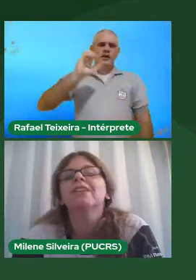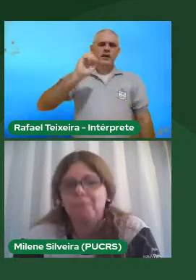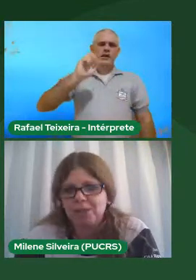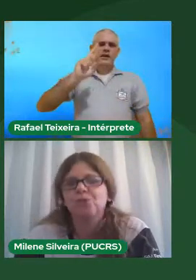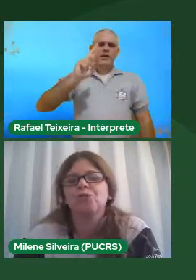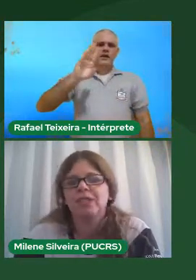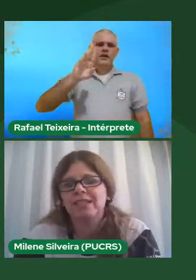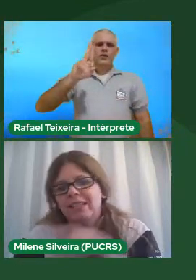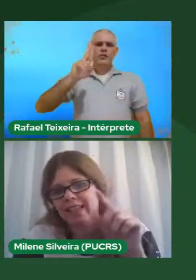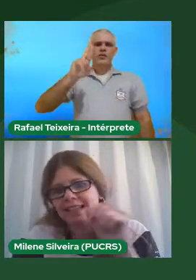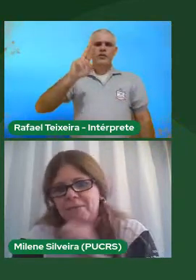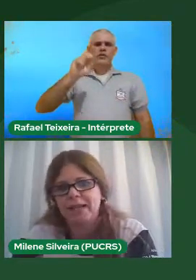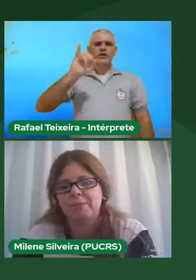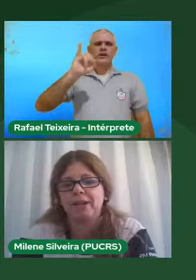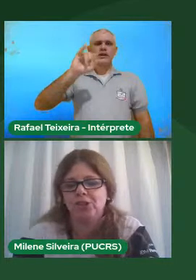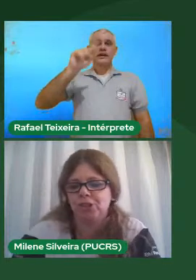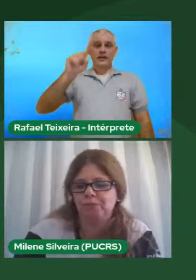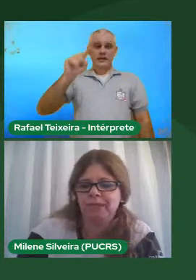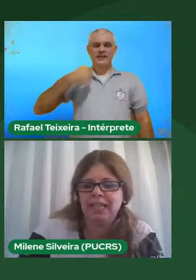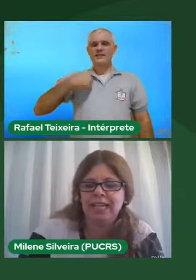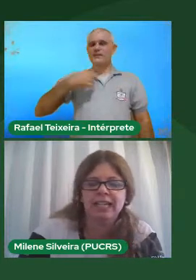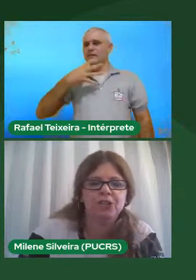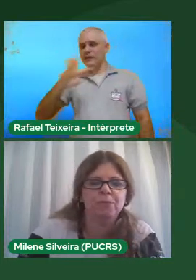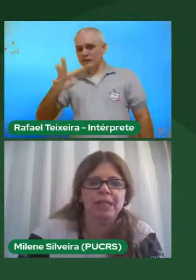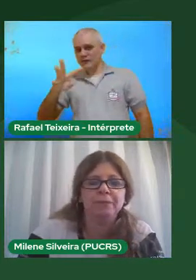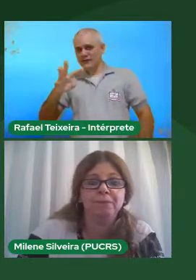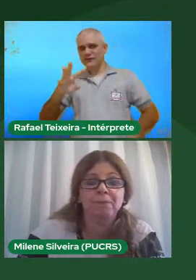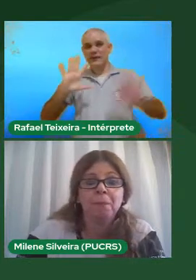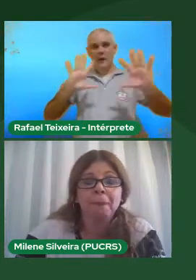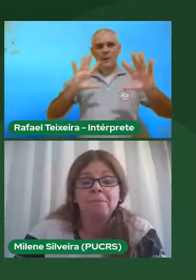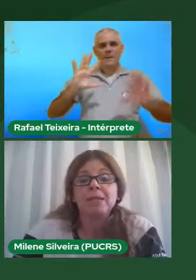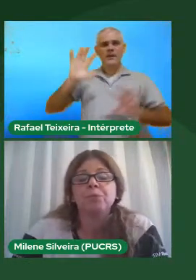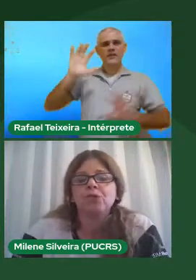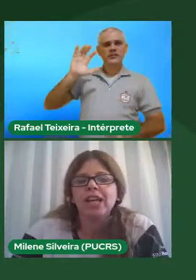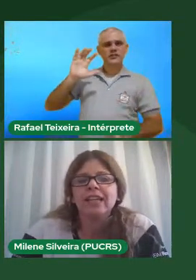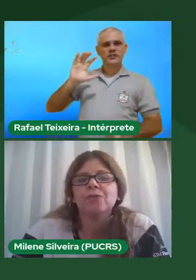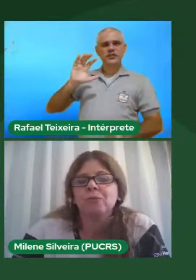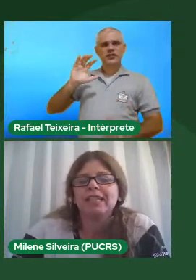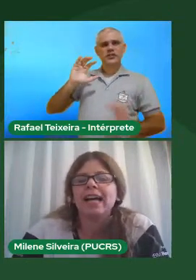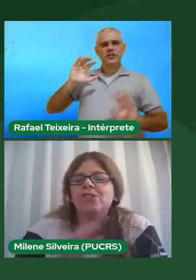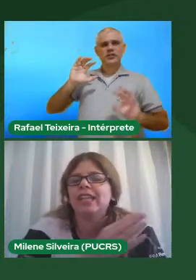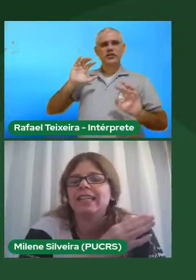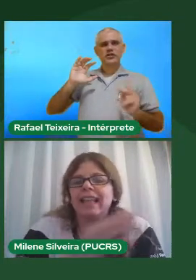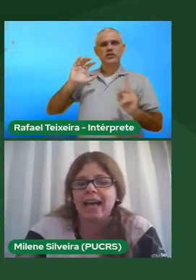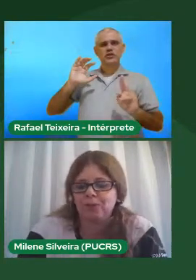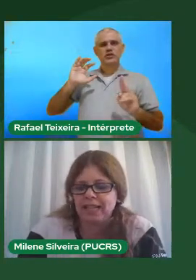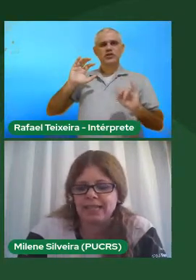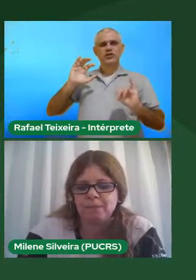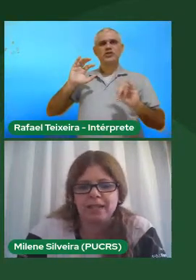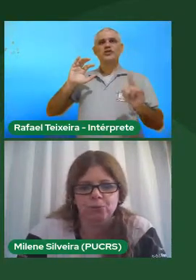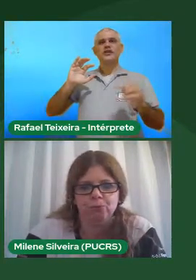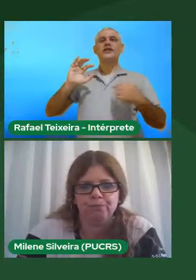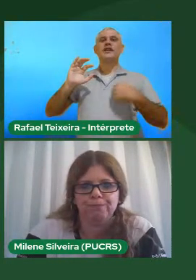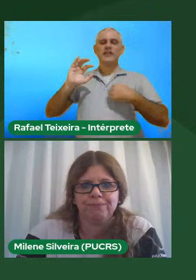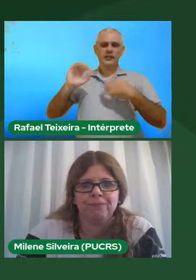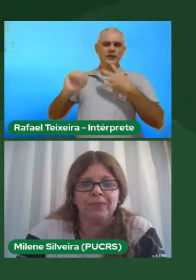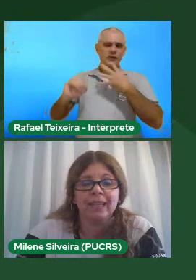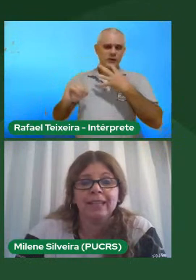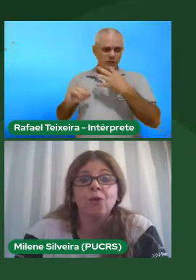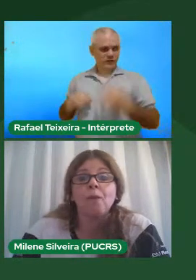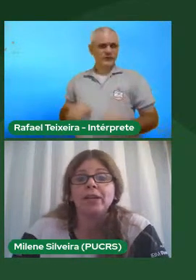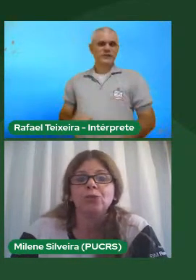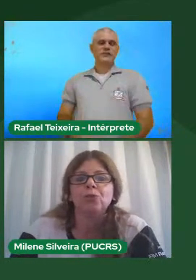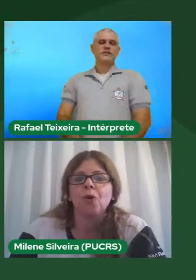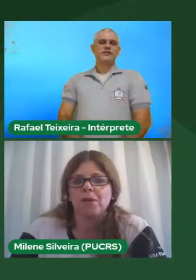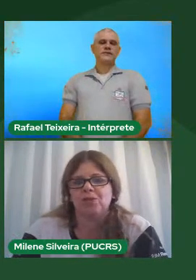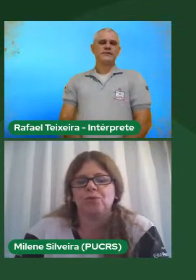conheço, mas o Chuí sim, ele está mais pertinho de mim. Mas por onde é que a comunidade tem andado nesse período?